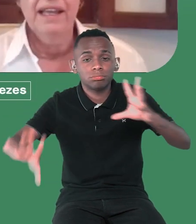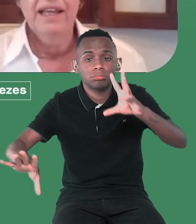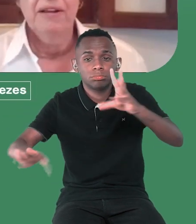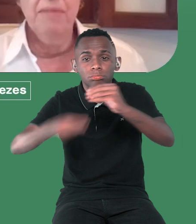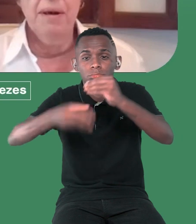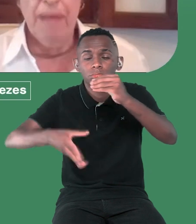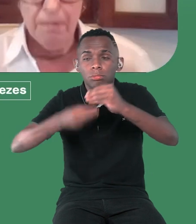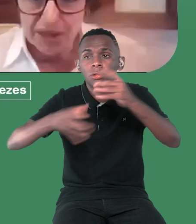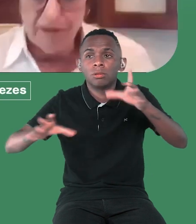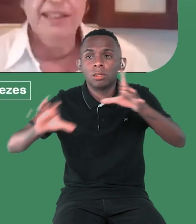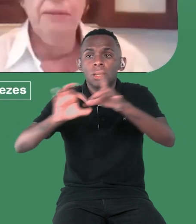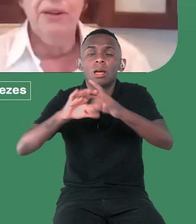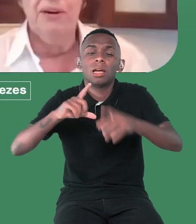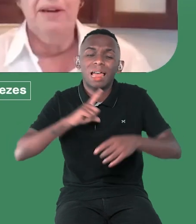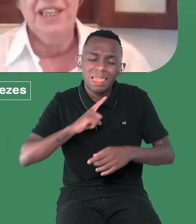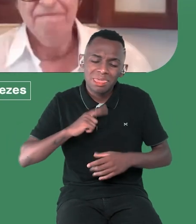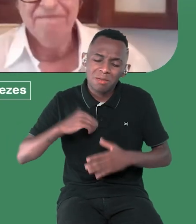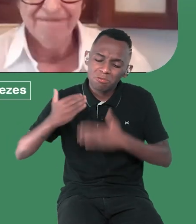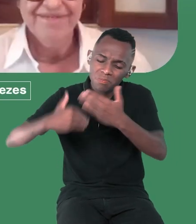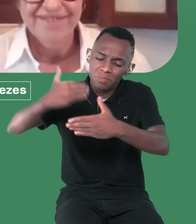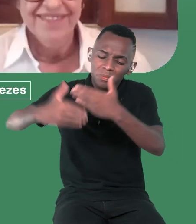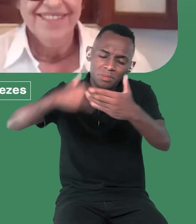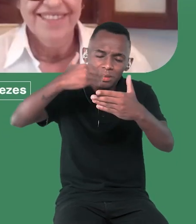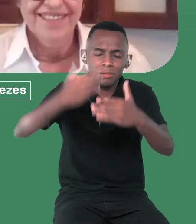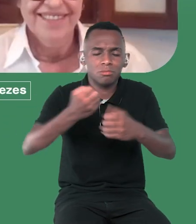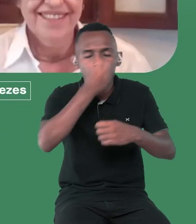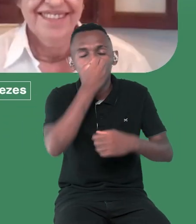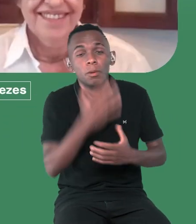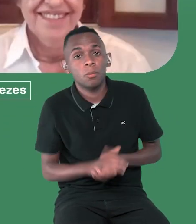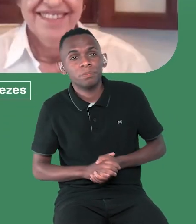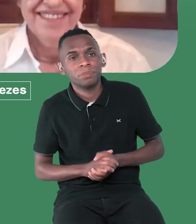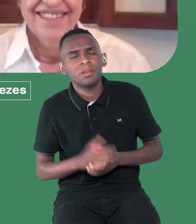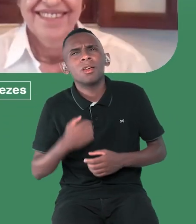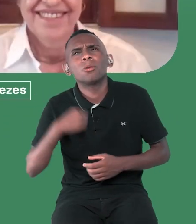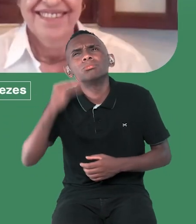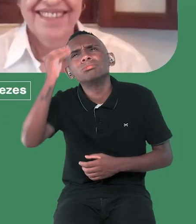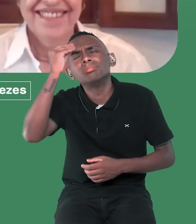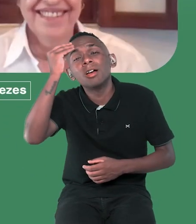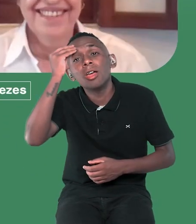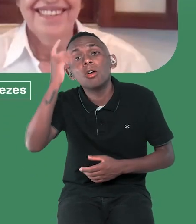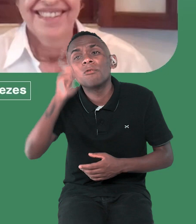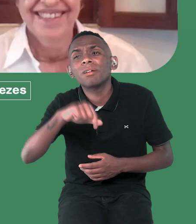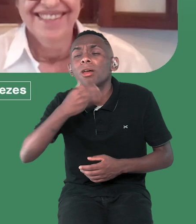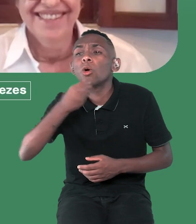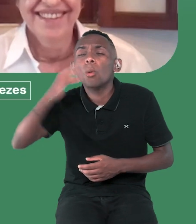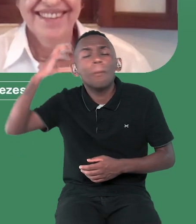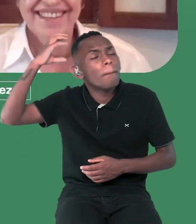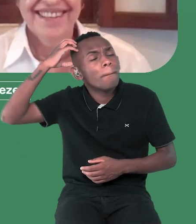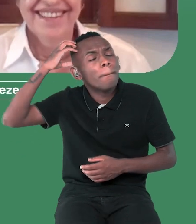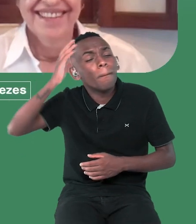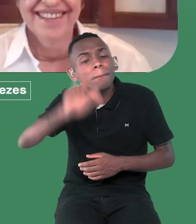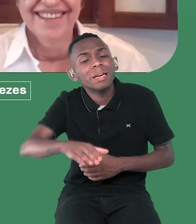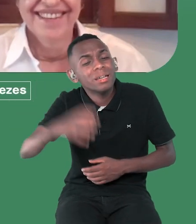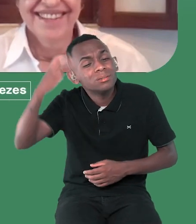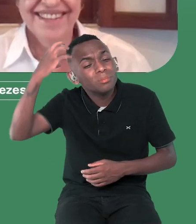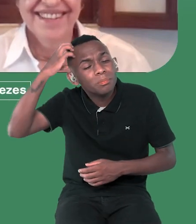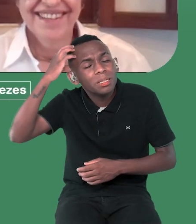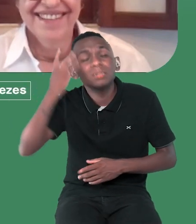ter uma perpetuação enorme. E olha só, eu fiquei na cabeça com o Pequeno Príncipe do Exupéry,